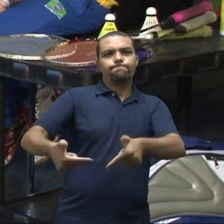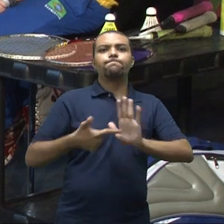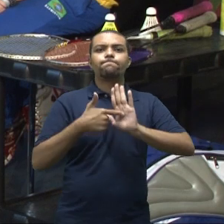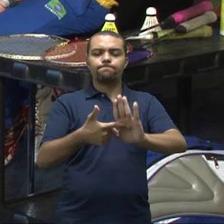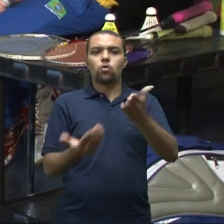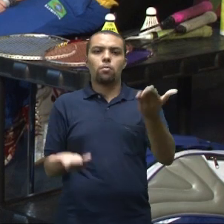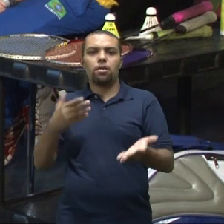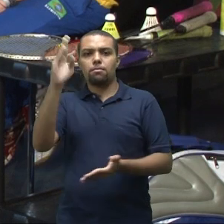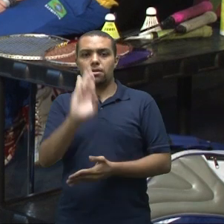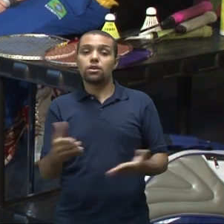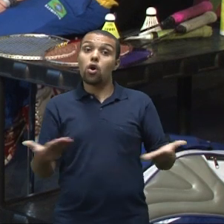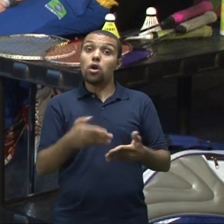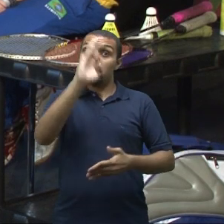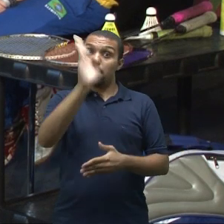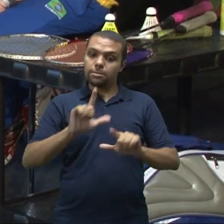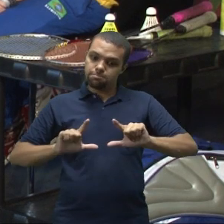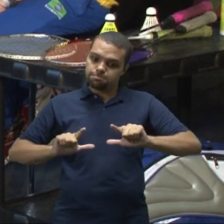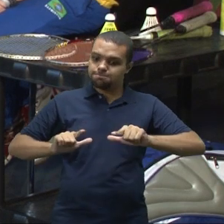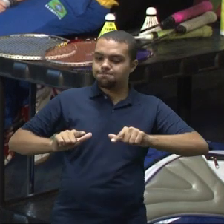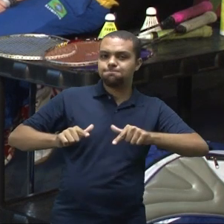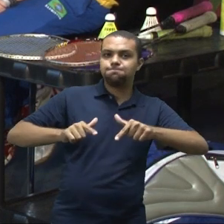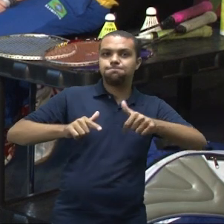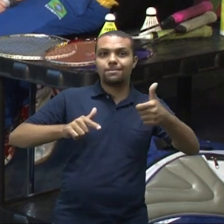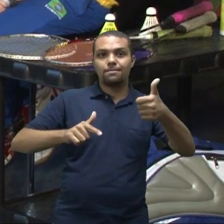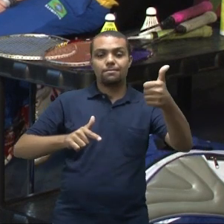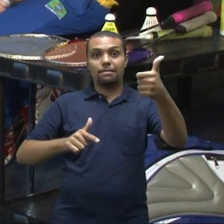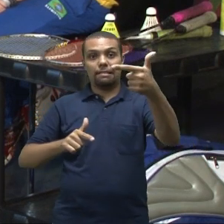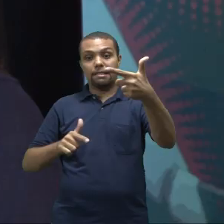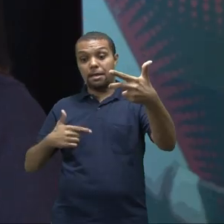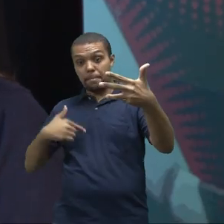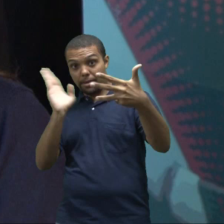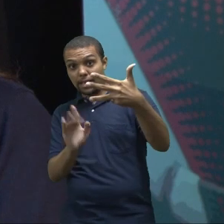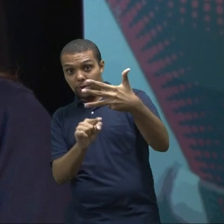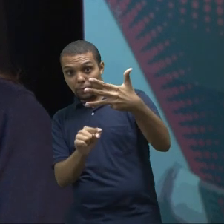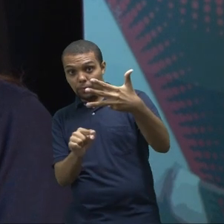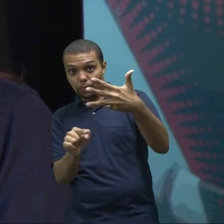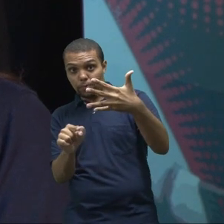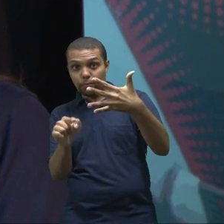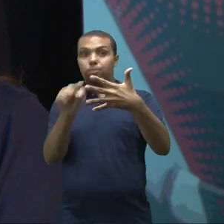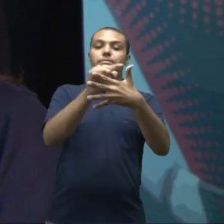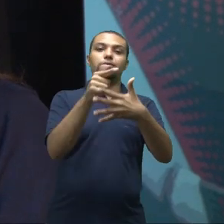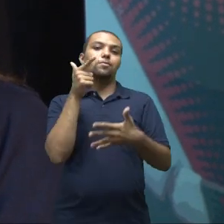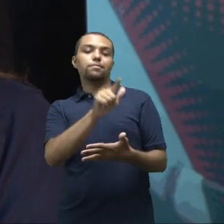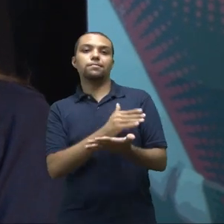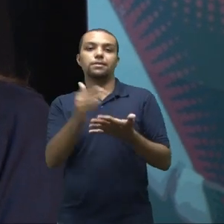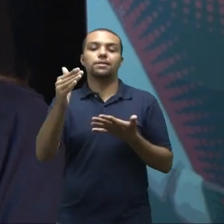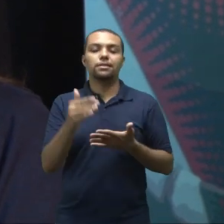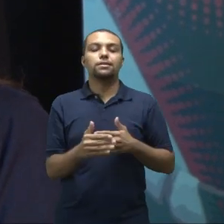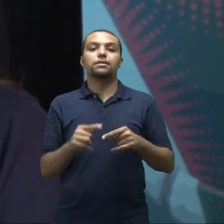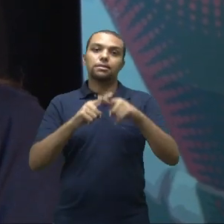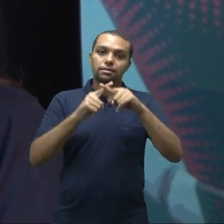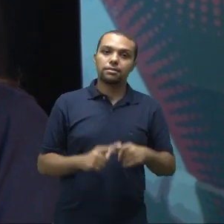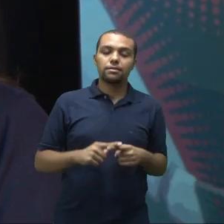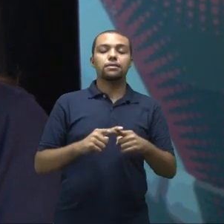se destacava, né, em relação ao Brasil. Uhum. E agora o Brasil está chegando bem próximo, né? É mesmo? Então, nas competições,